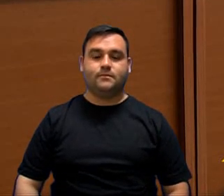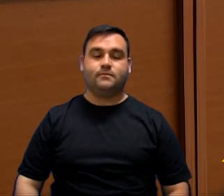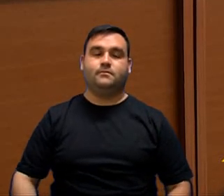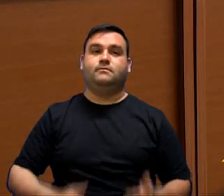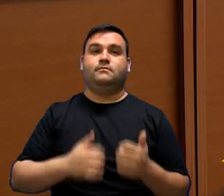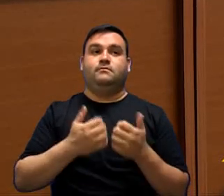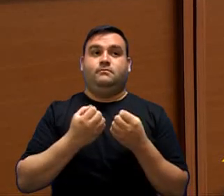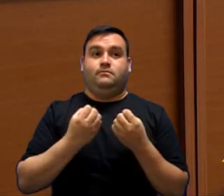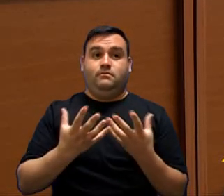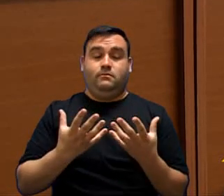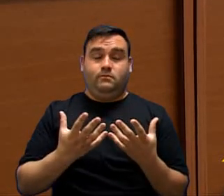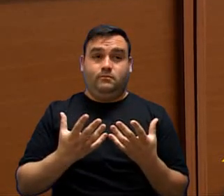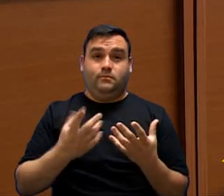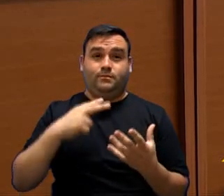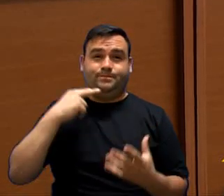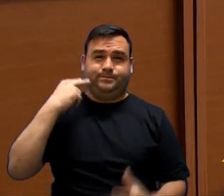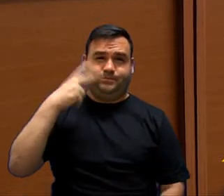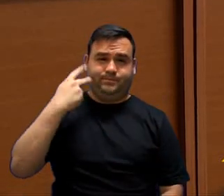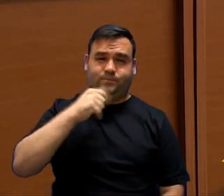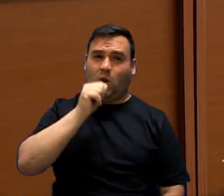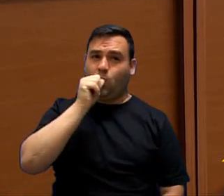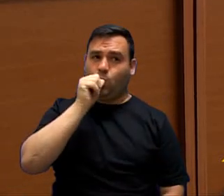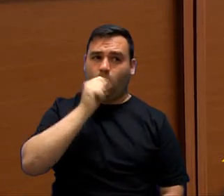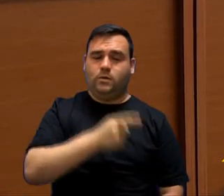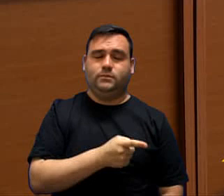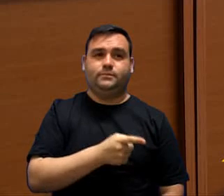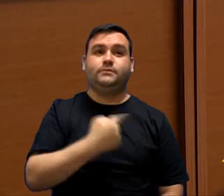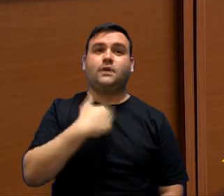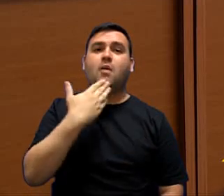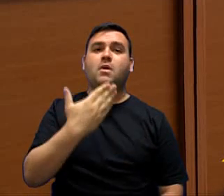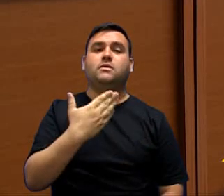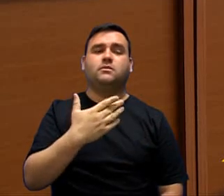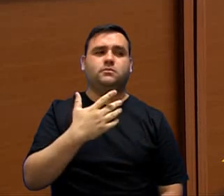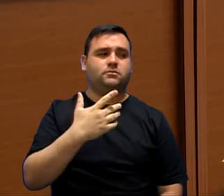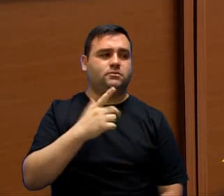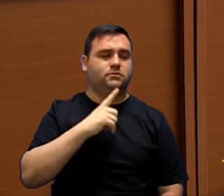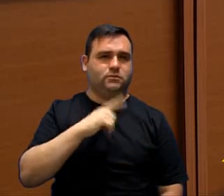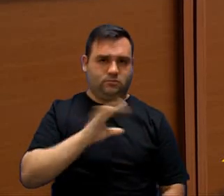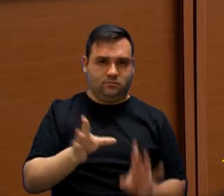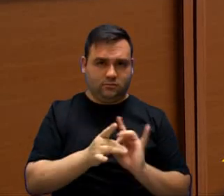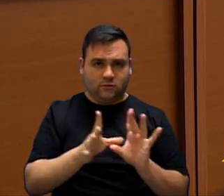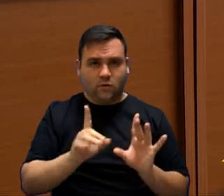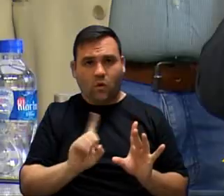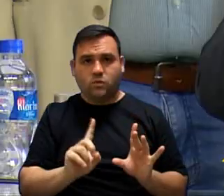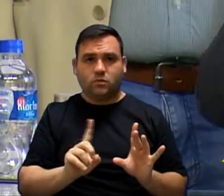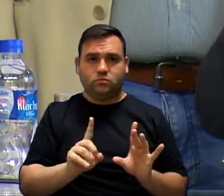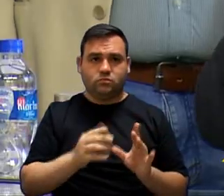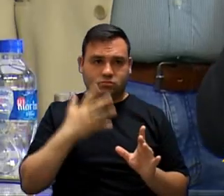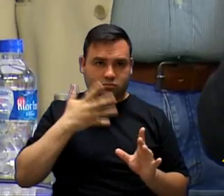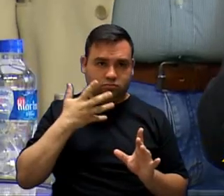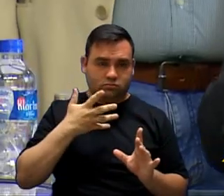Bem, o vereador Nenê Silvano, ele pediu, o senhor autoriza ou o senhor quer falar?